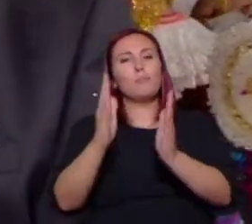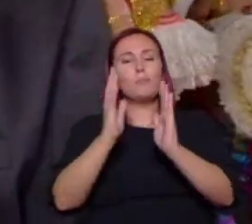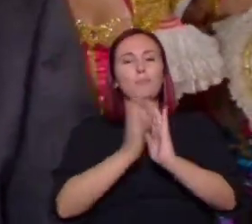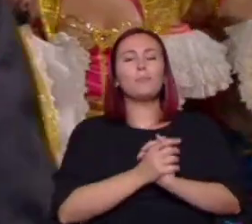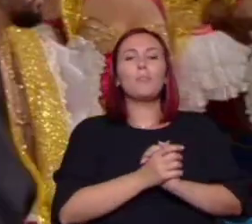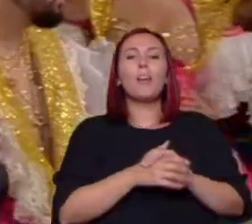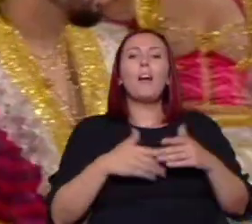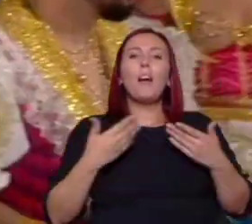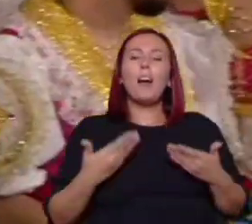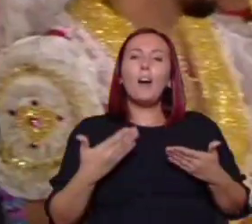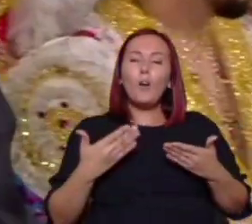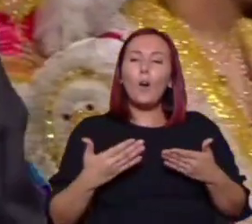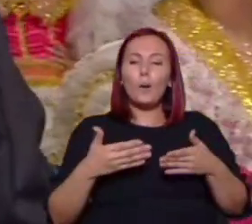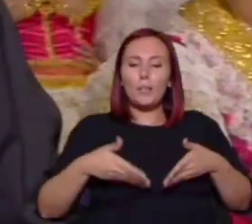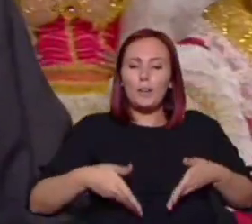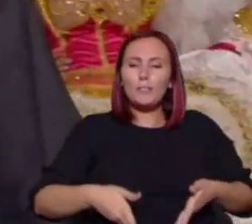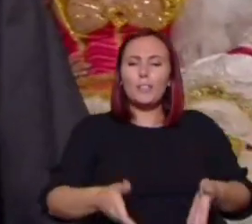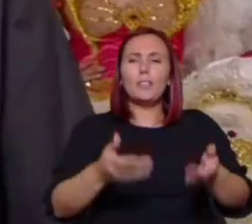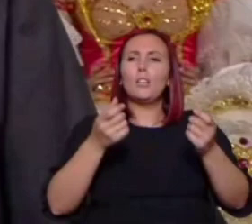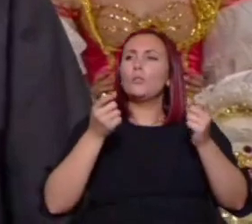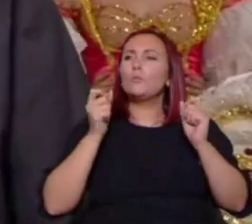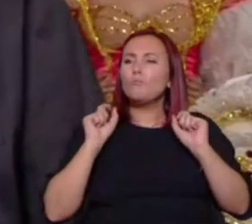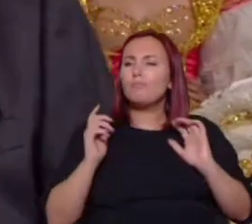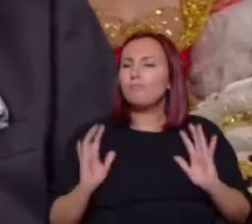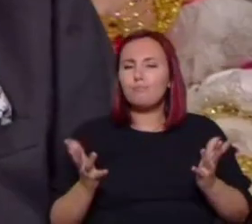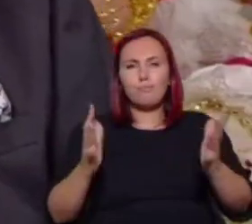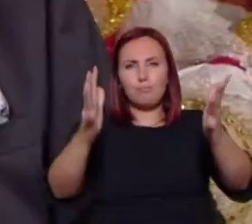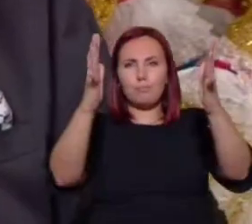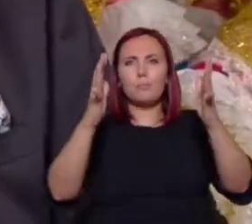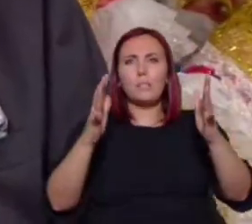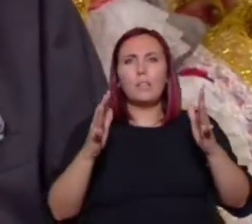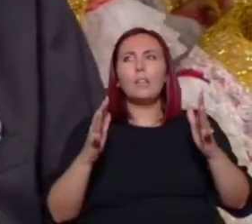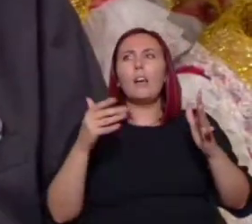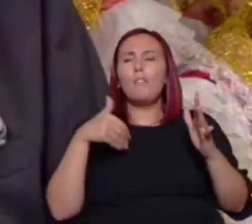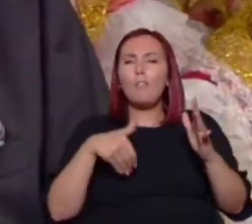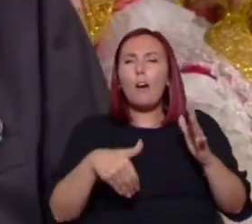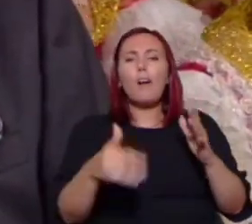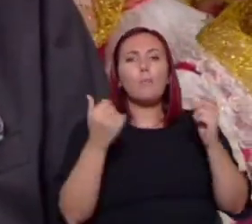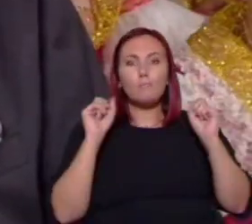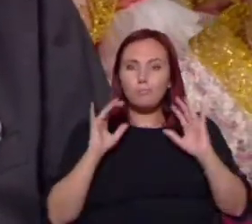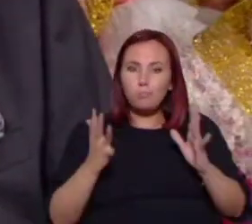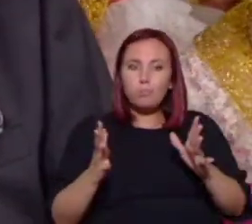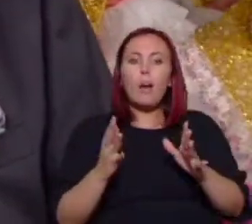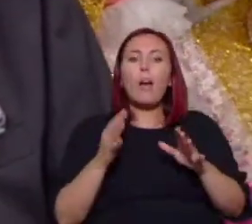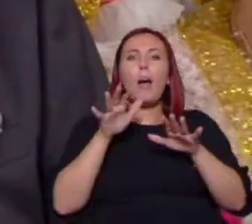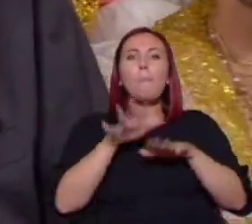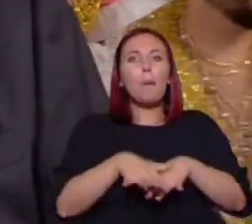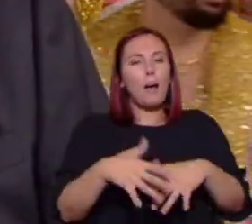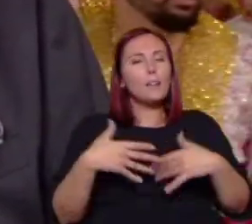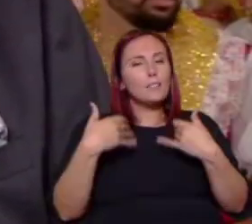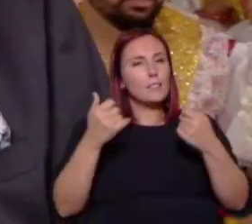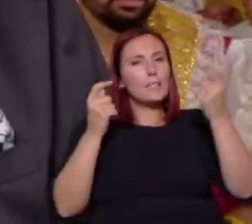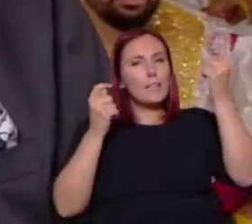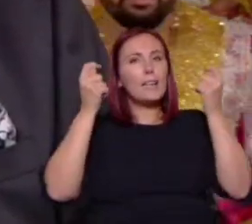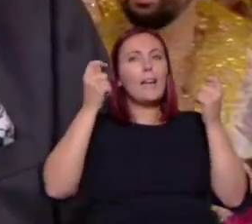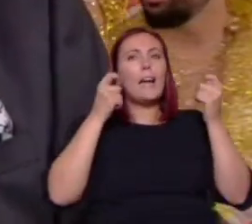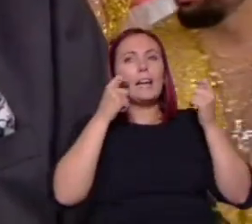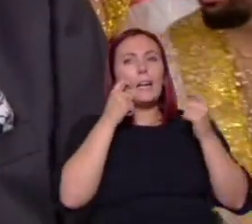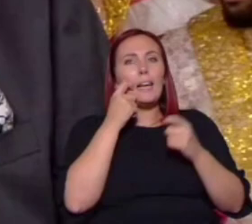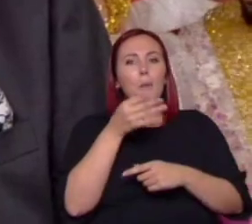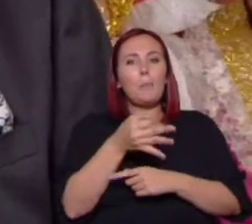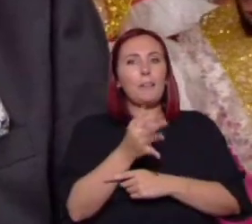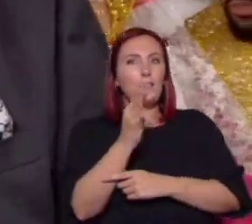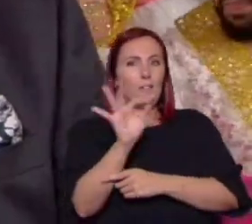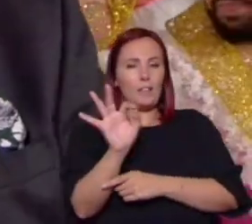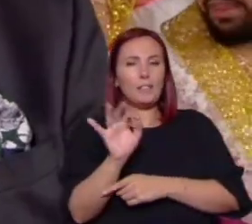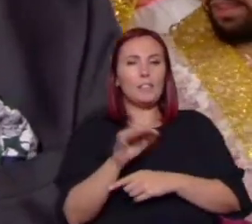Nesta altura, a avenida toda a aplaudir, já vão, e vão aplaudir também muito a próxima marcha em competição, que é da Penha de França. Tenho